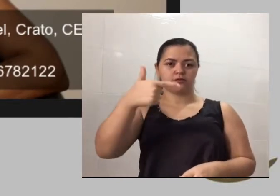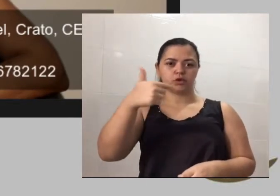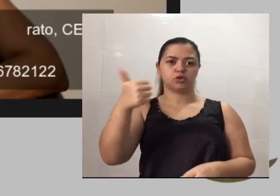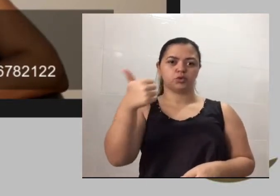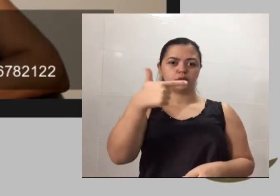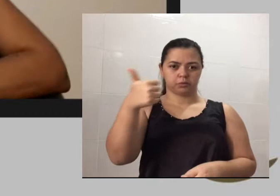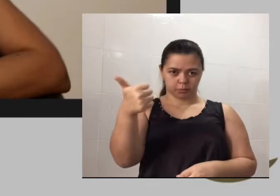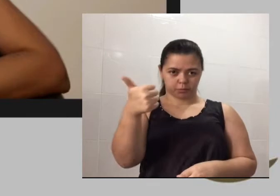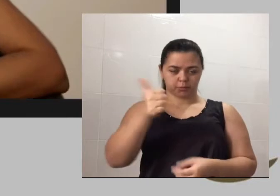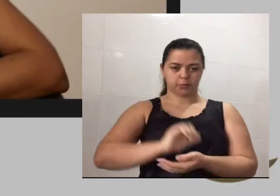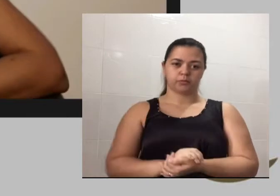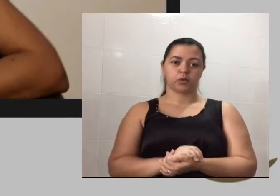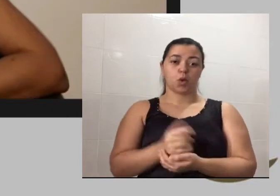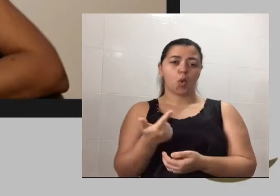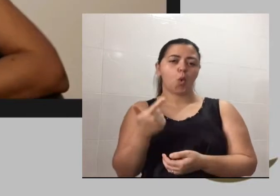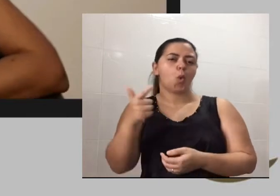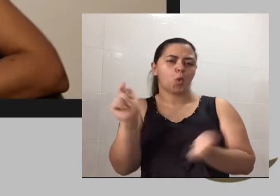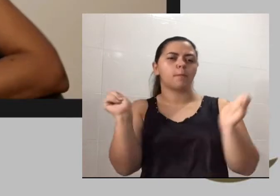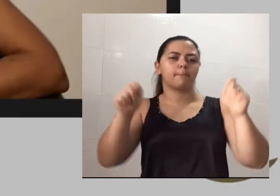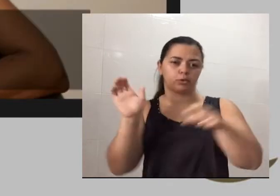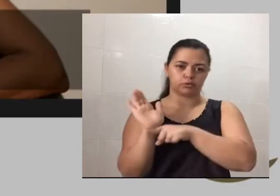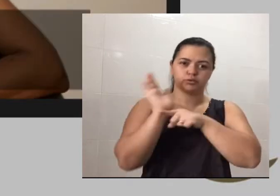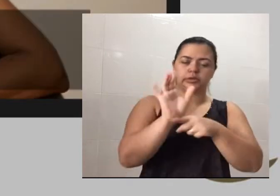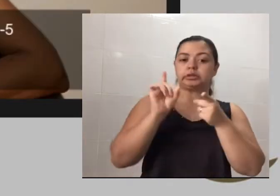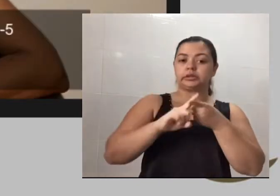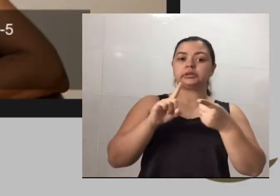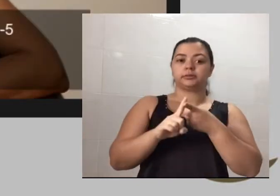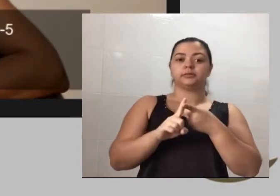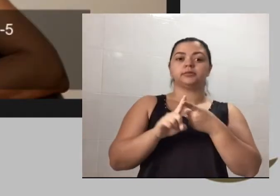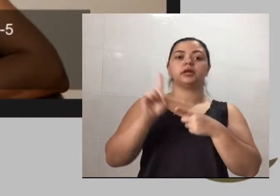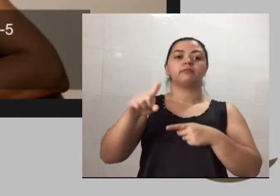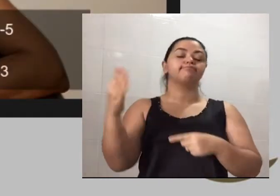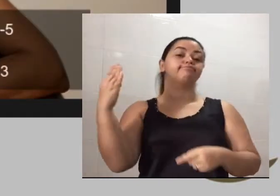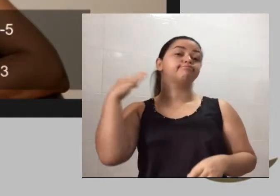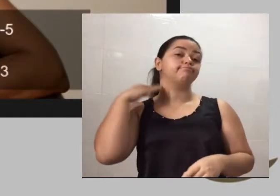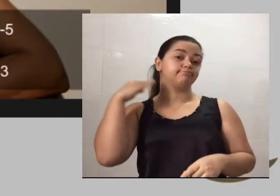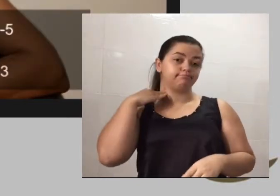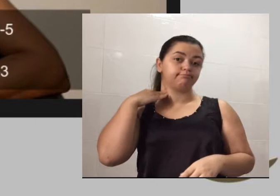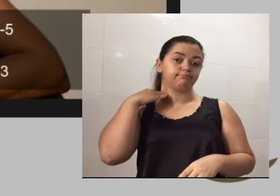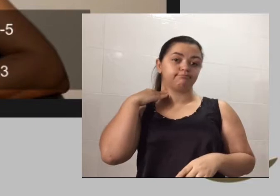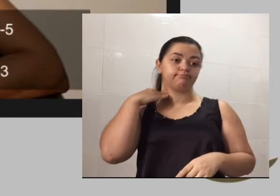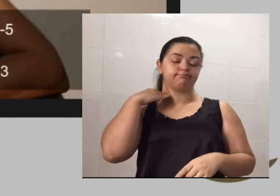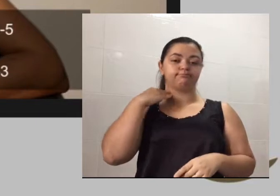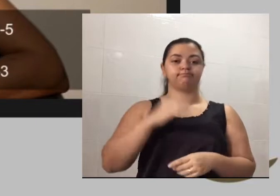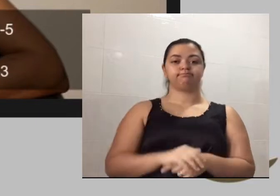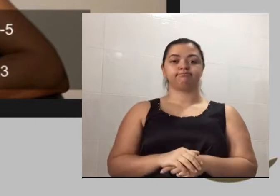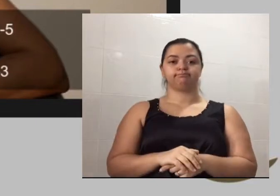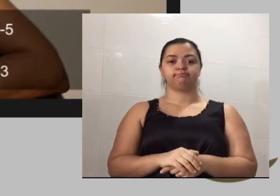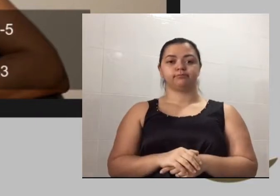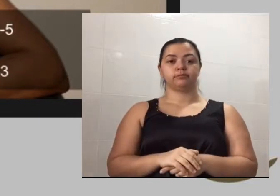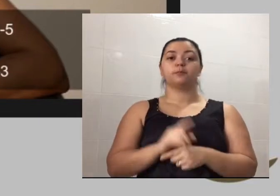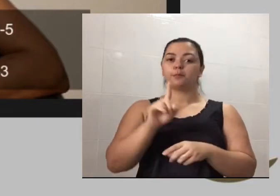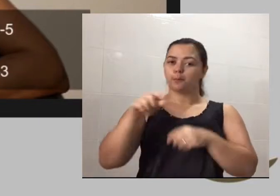99678-2121. Uma outra forma de doação é também através das contas bancárias da PIB. Então, doe